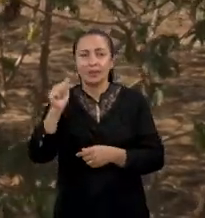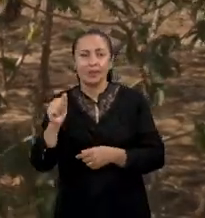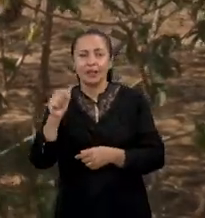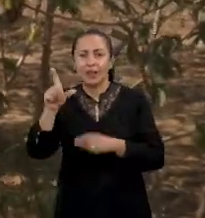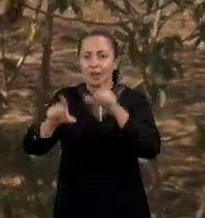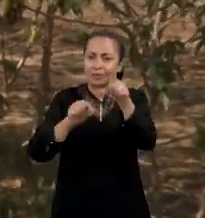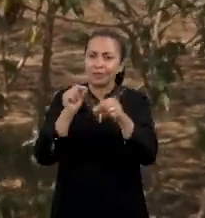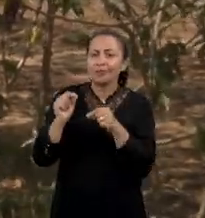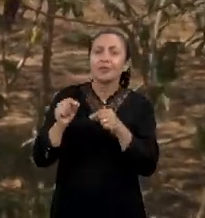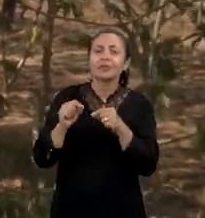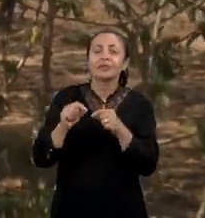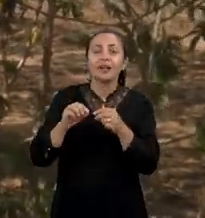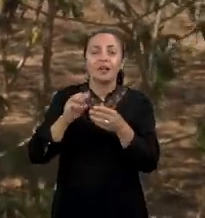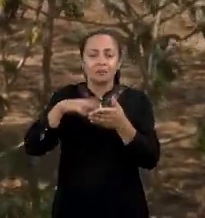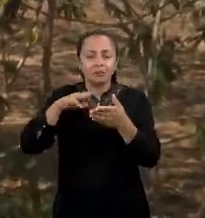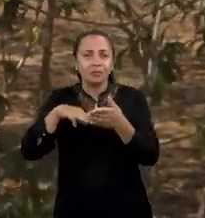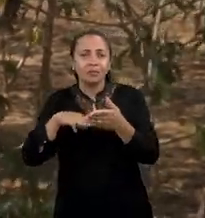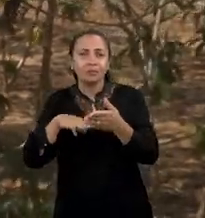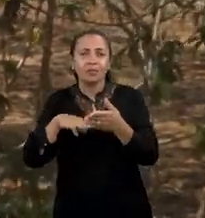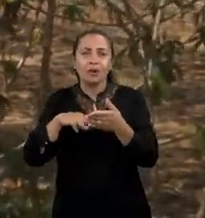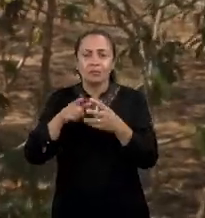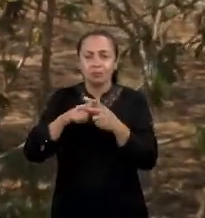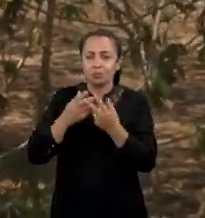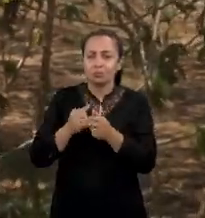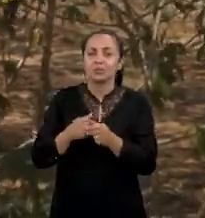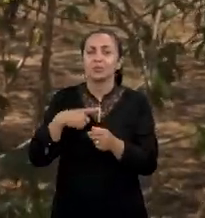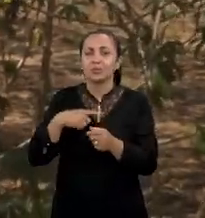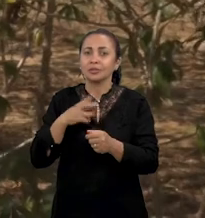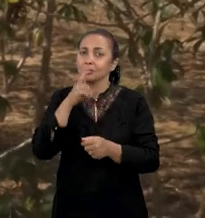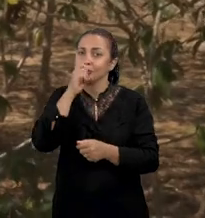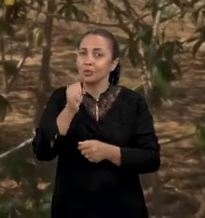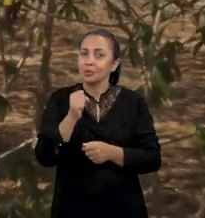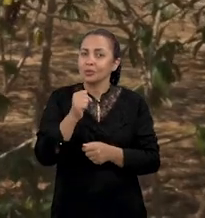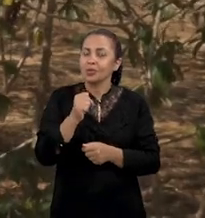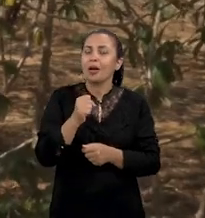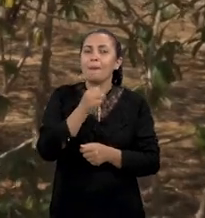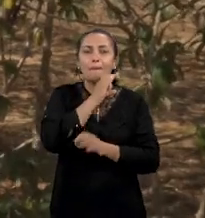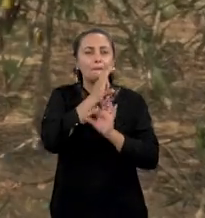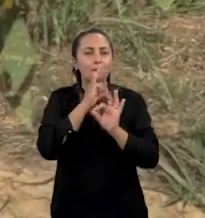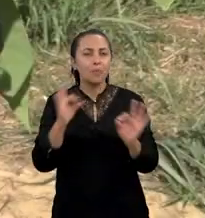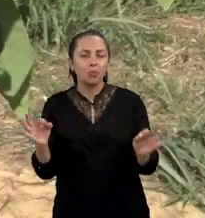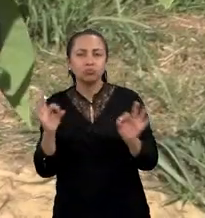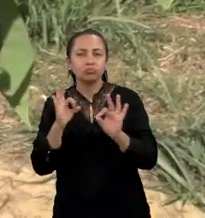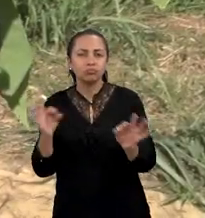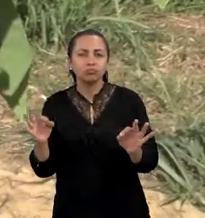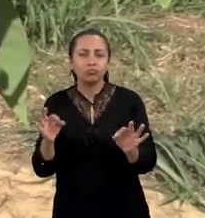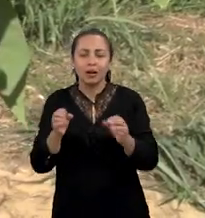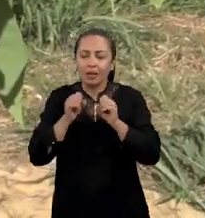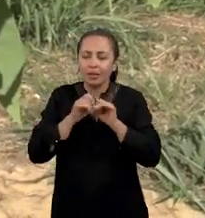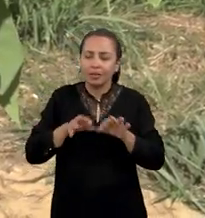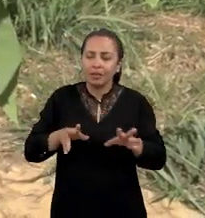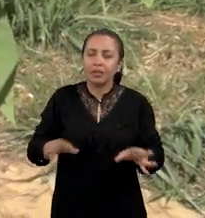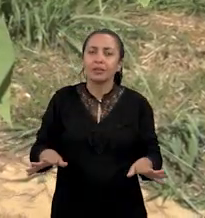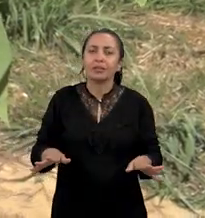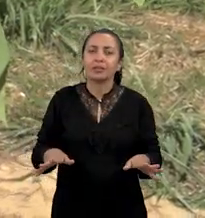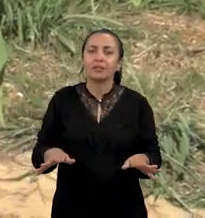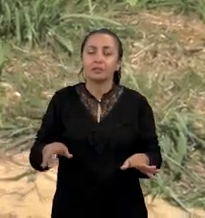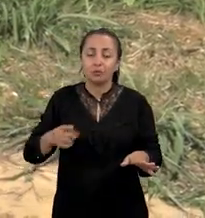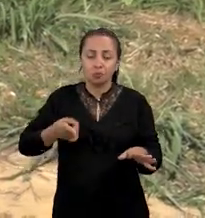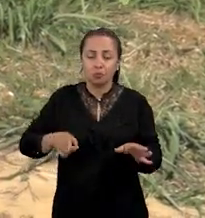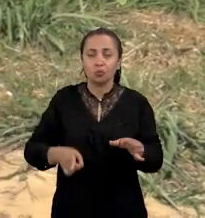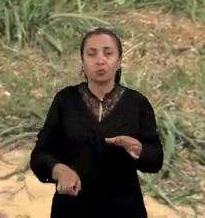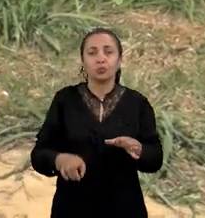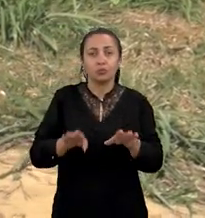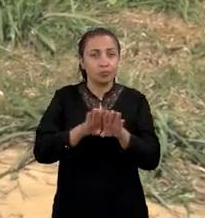selecionar materiais produtivos que tenham um potencial produtivo, uma boa produtividade de raízes tuberosas, assim